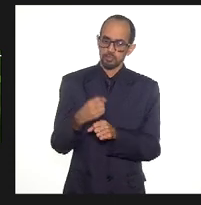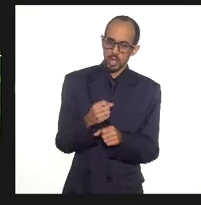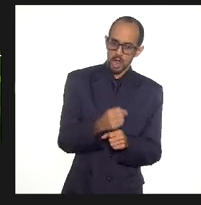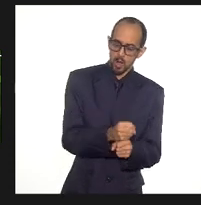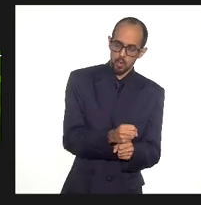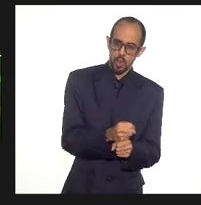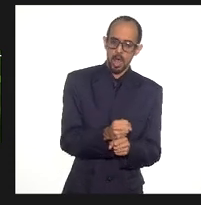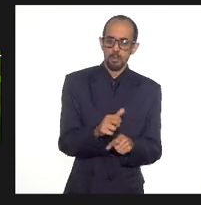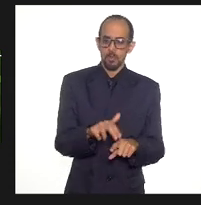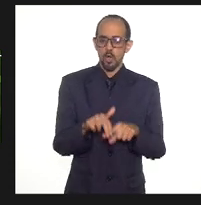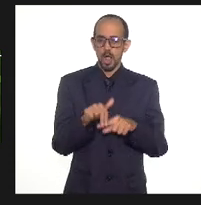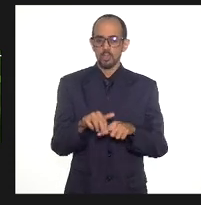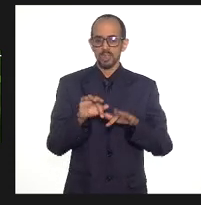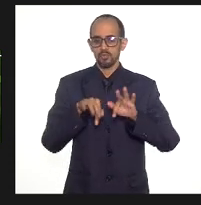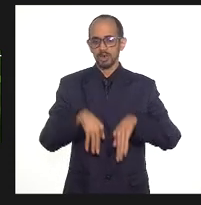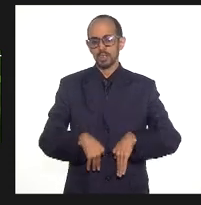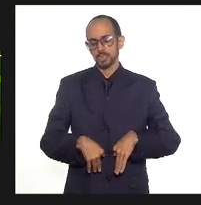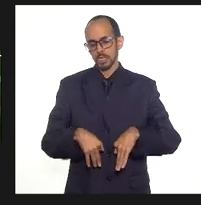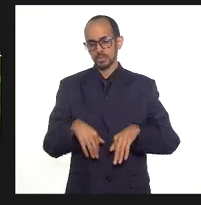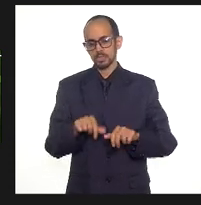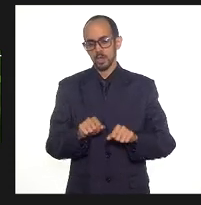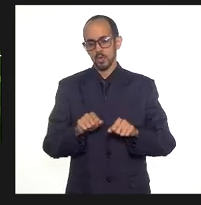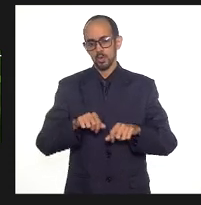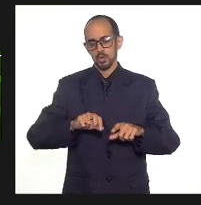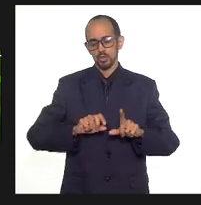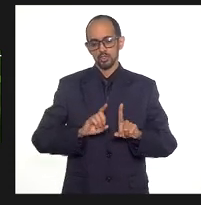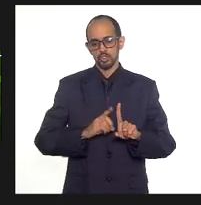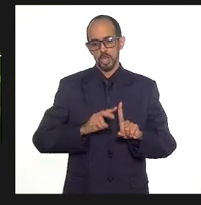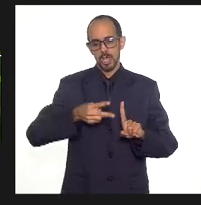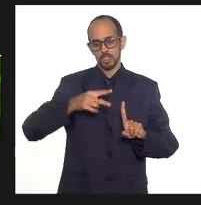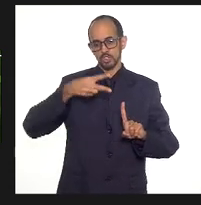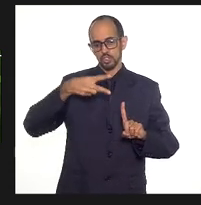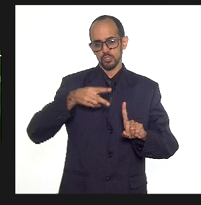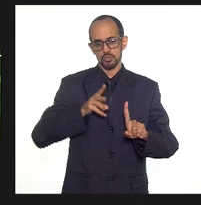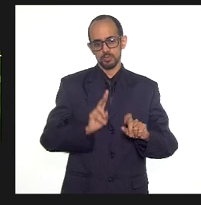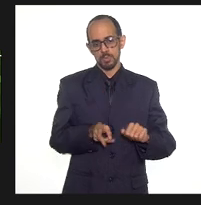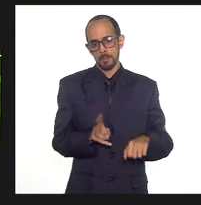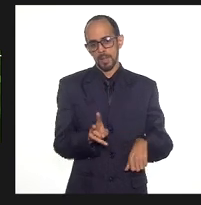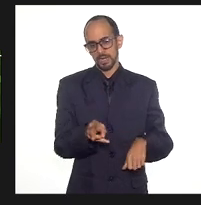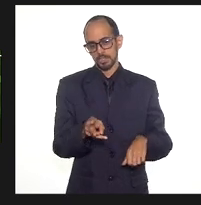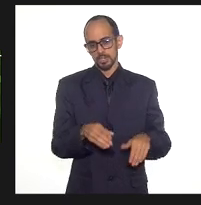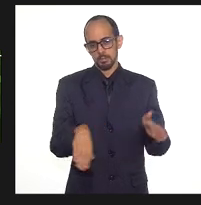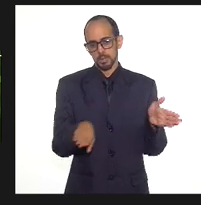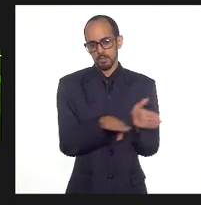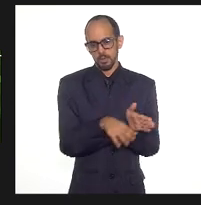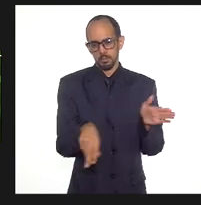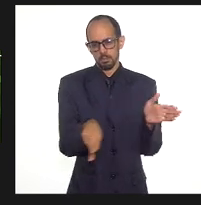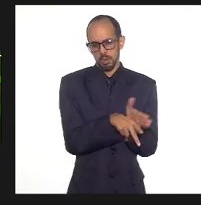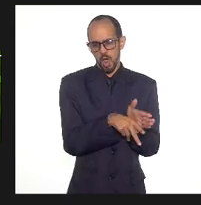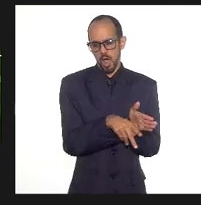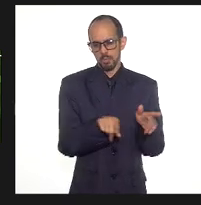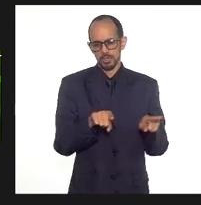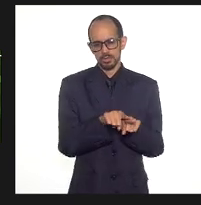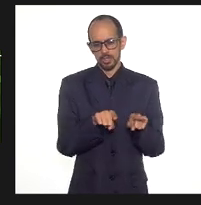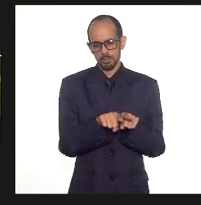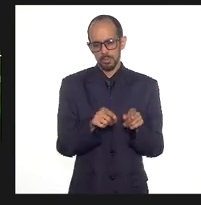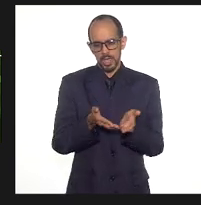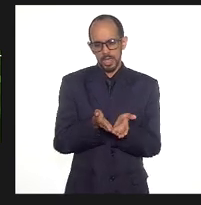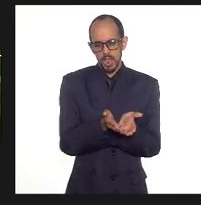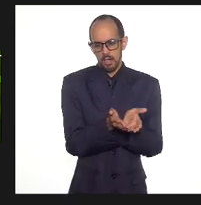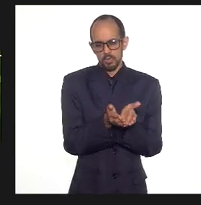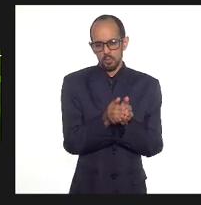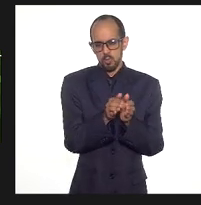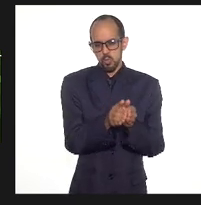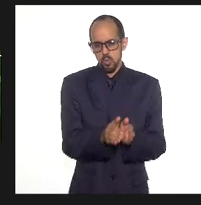finalização das migrações de bens permanentes, plataformas próprias e equipamentos submarinos,